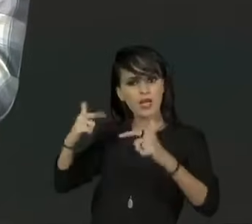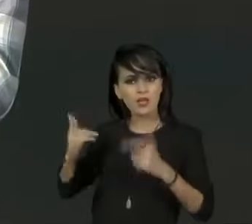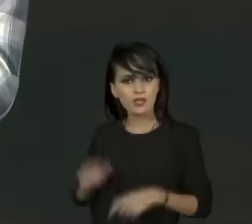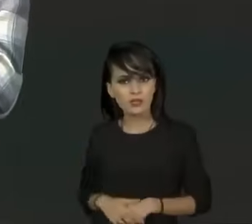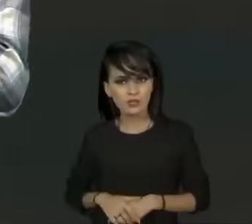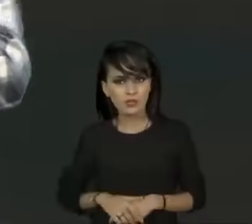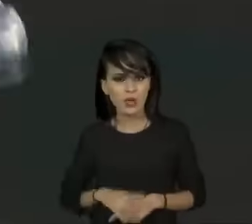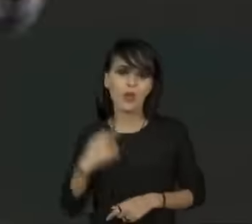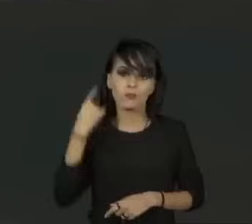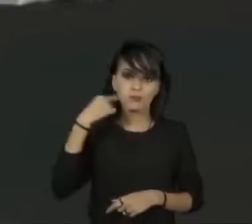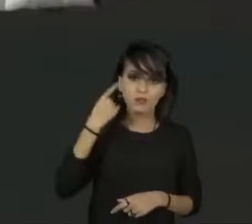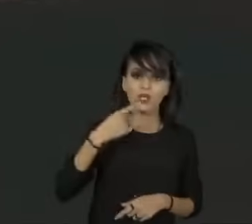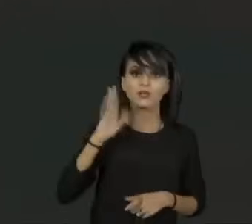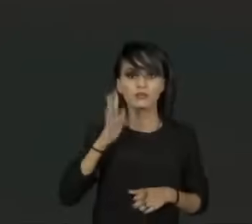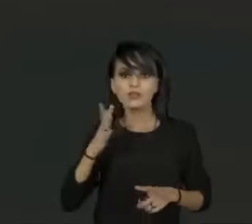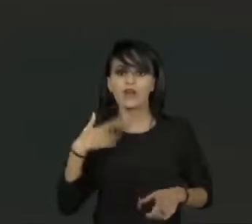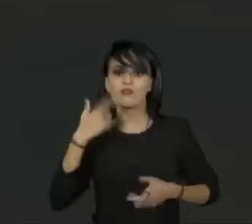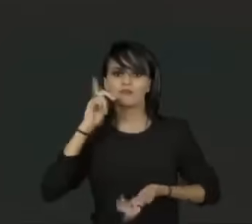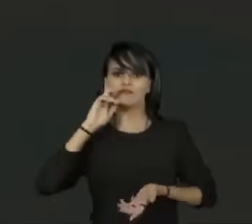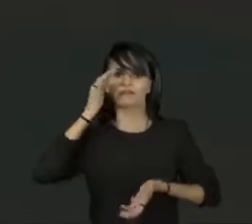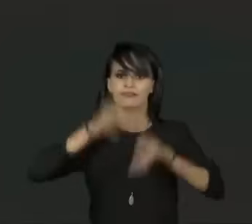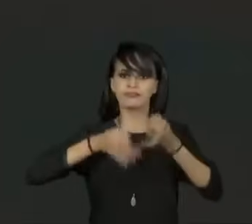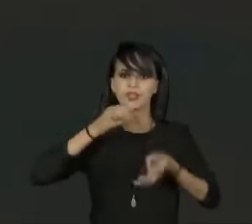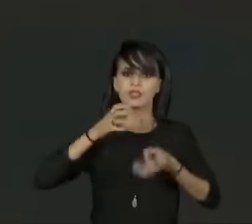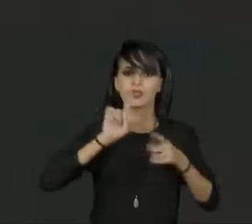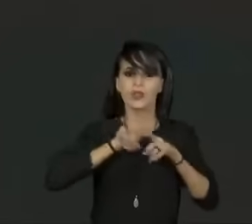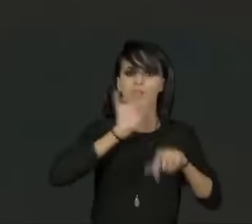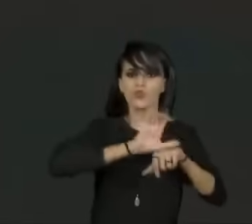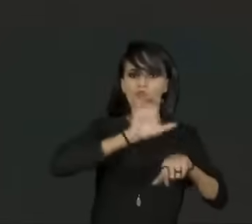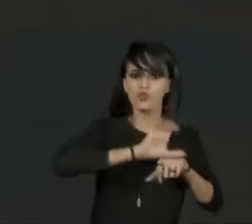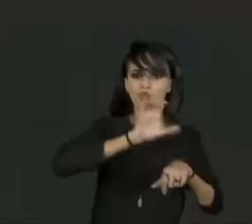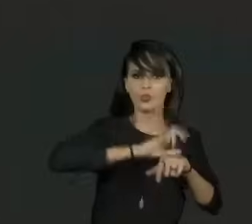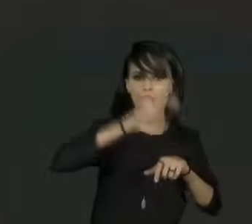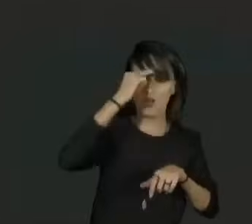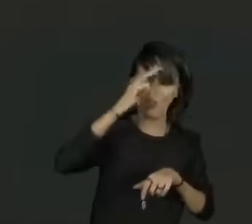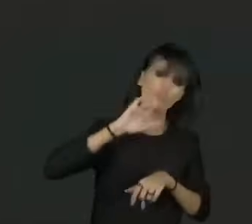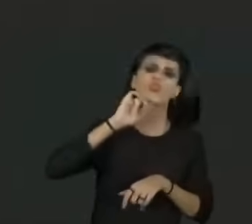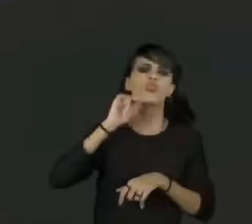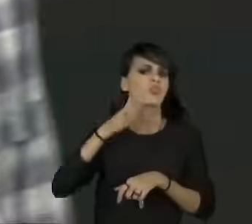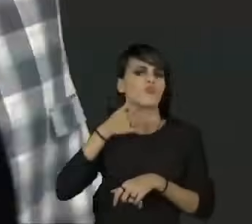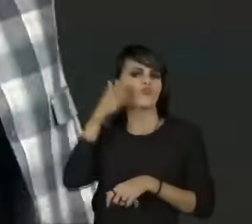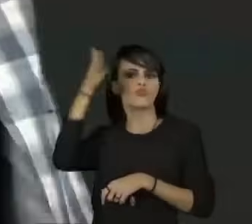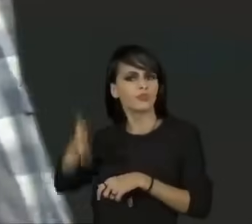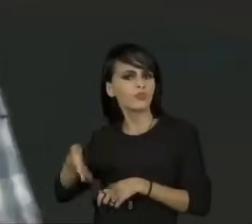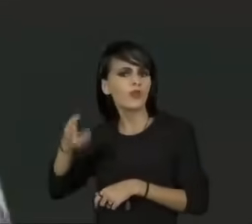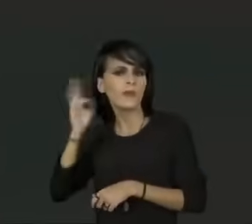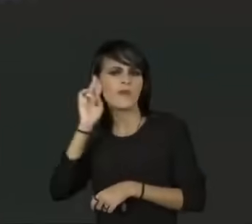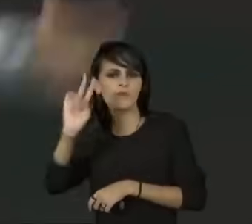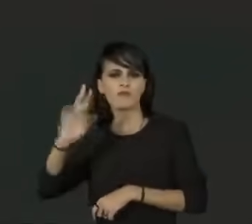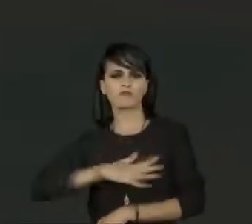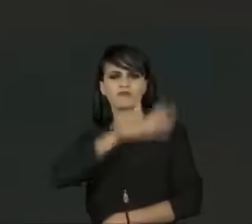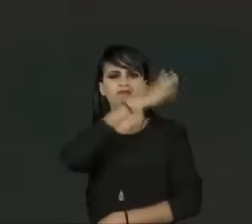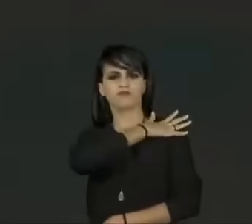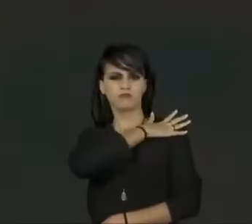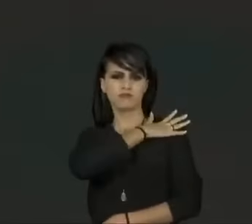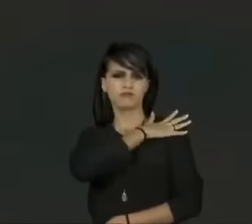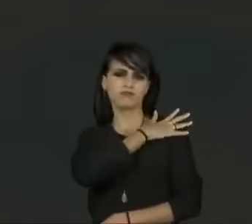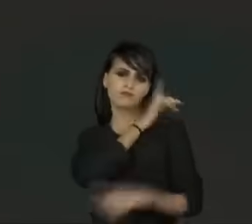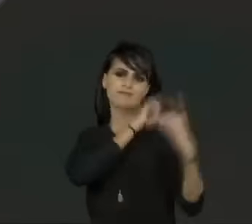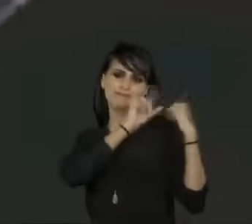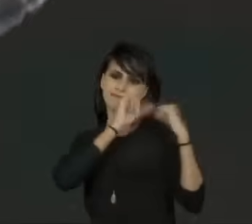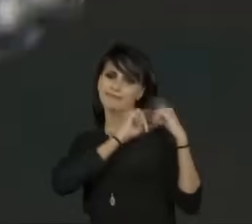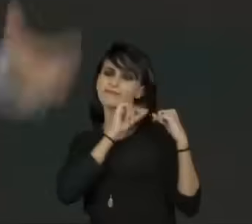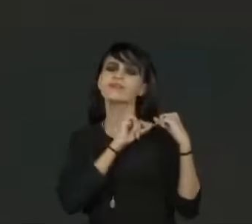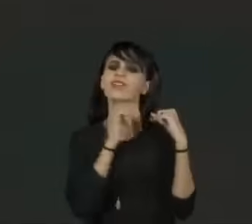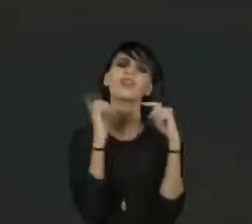toga eu entro num curso para uma escola militar ainda nem fui pra academia militar mas aqui eu me vejo General ou Coronel